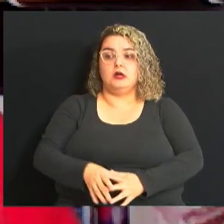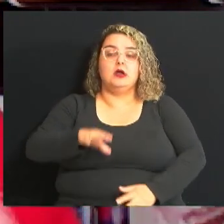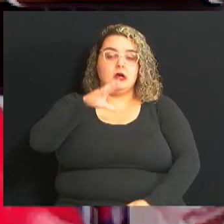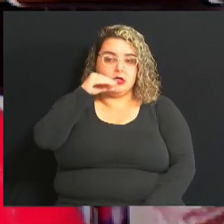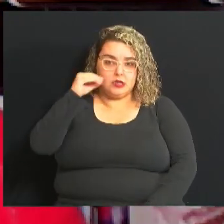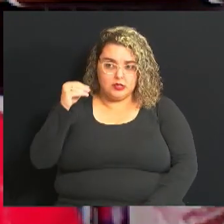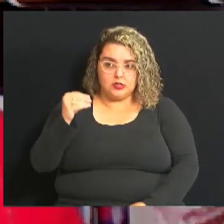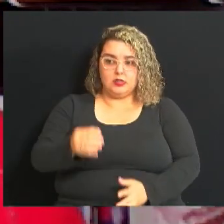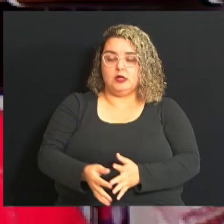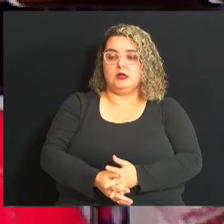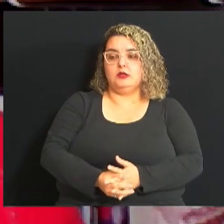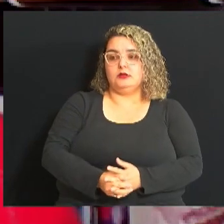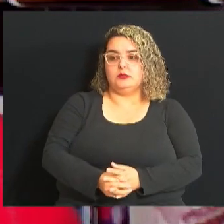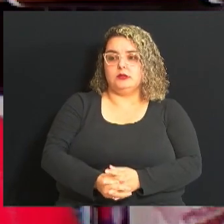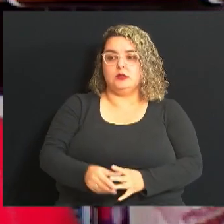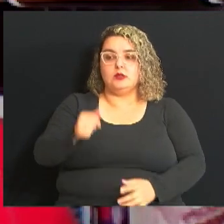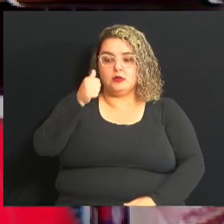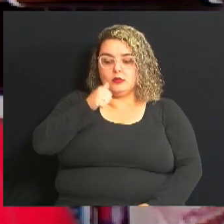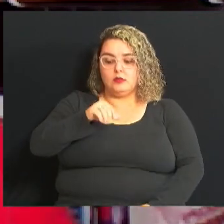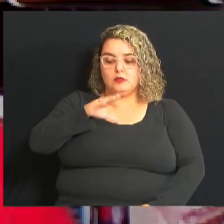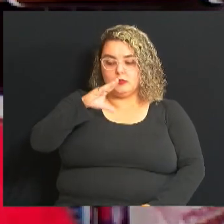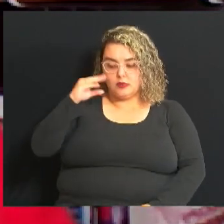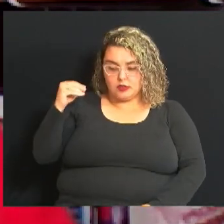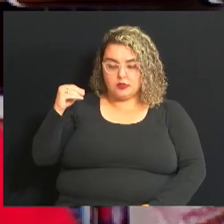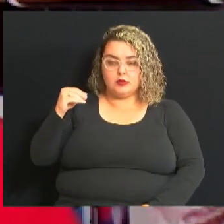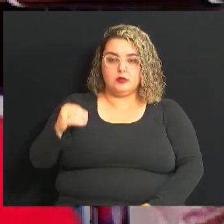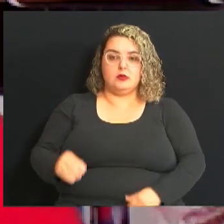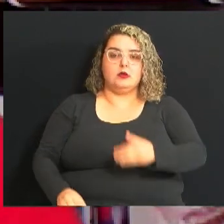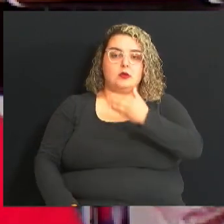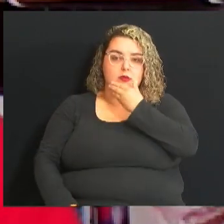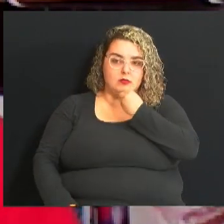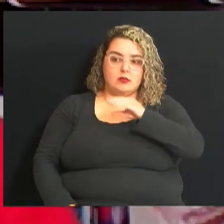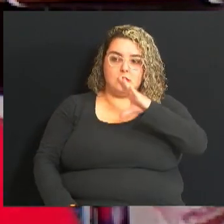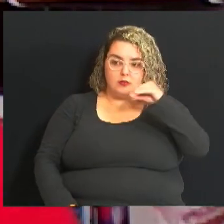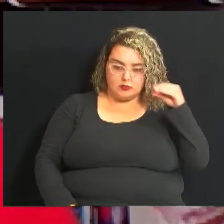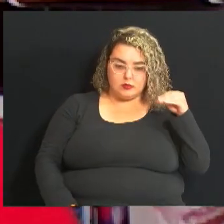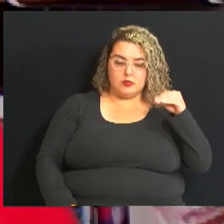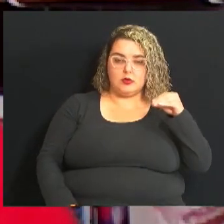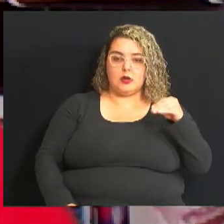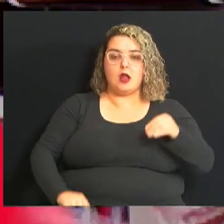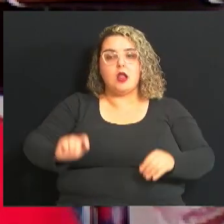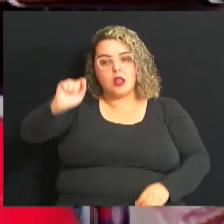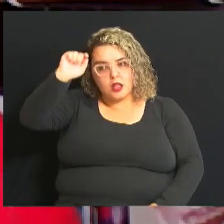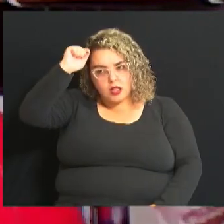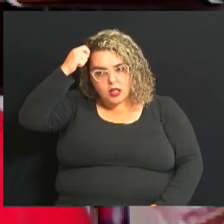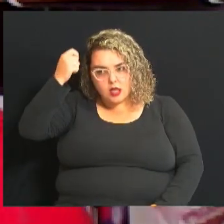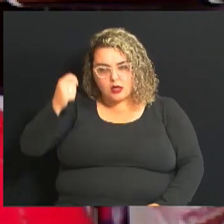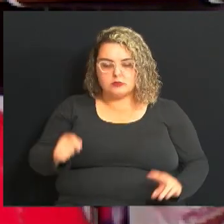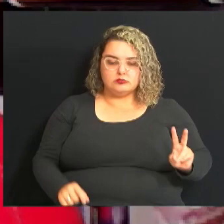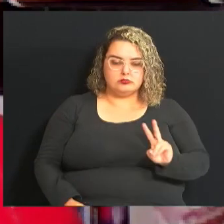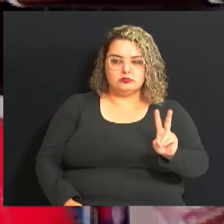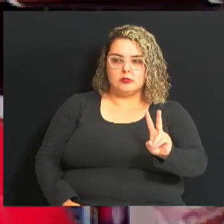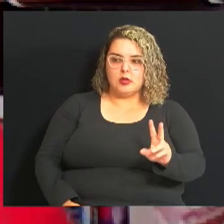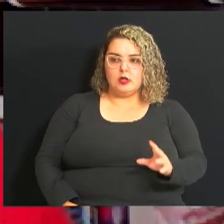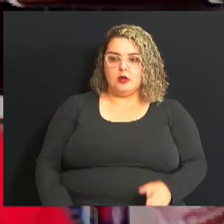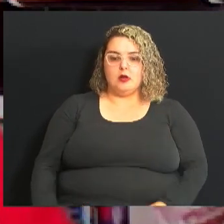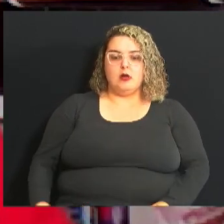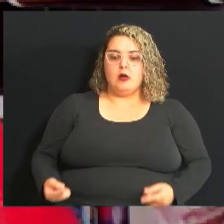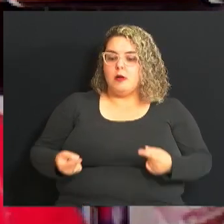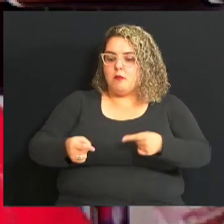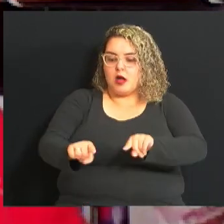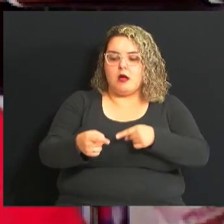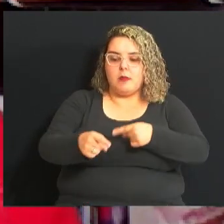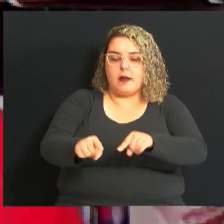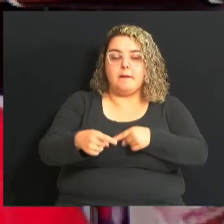adolescentes, uma menina e um menino negros, foram atacados num grupo de WhatsApp